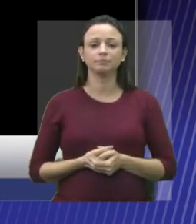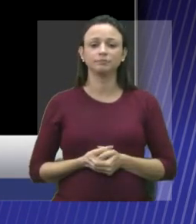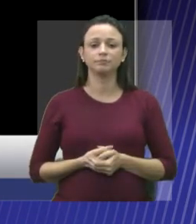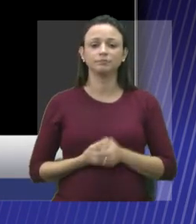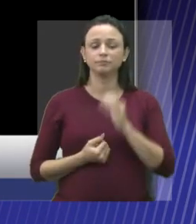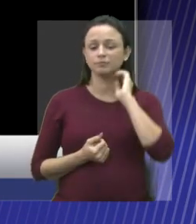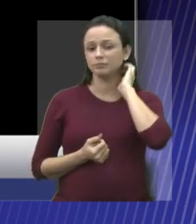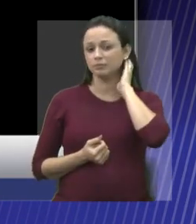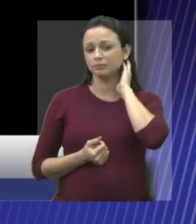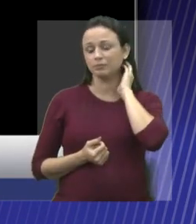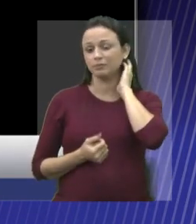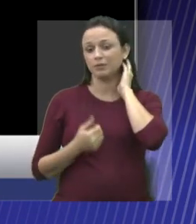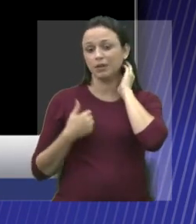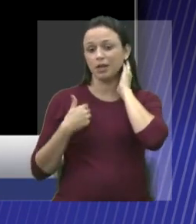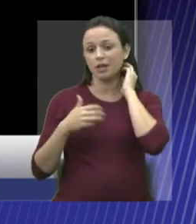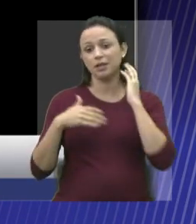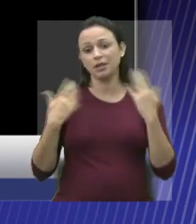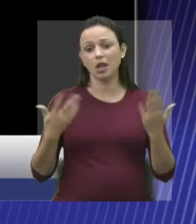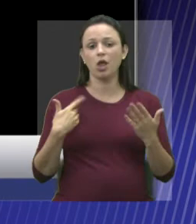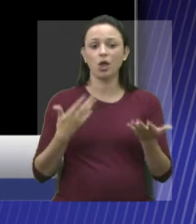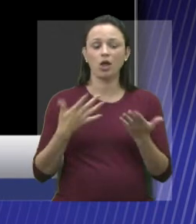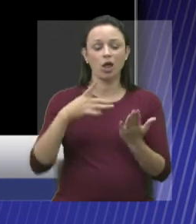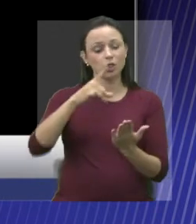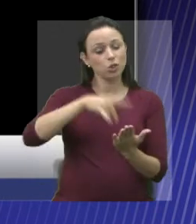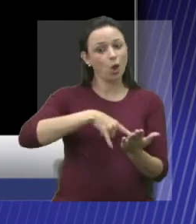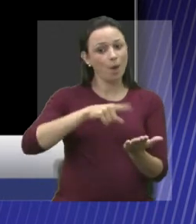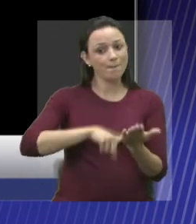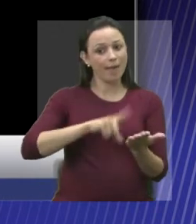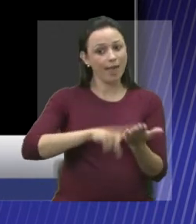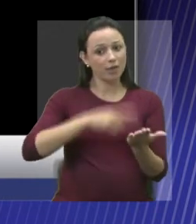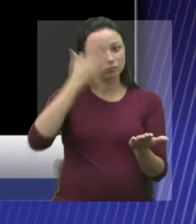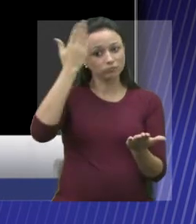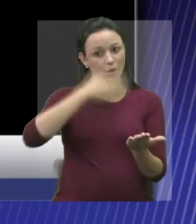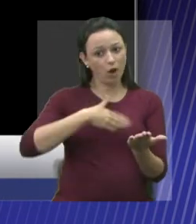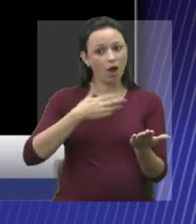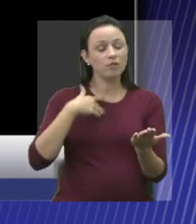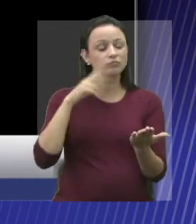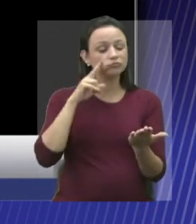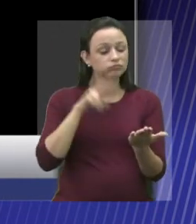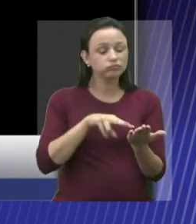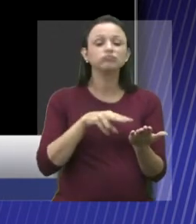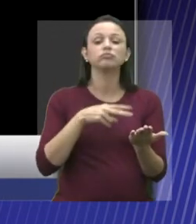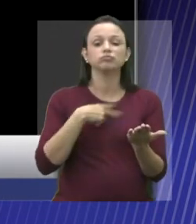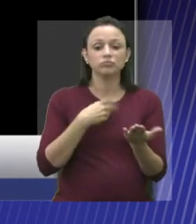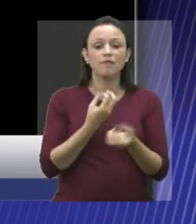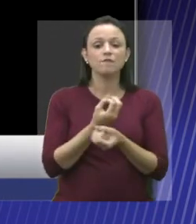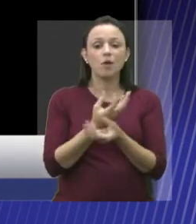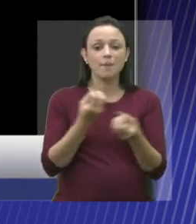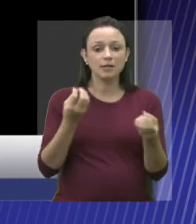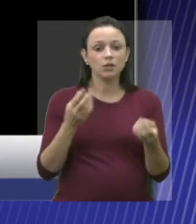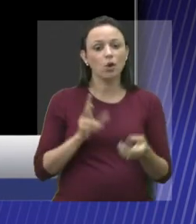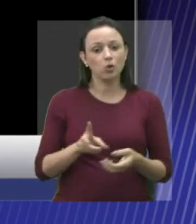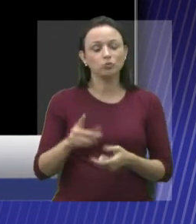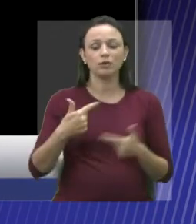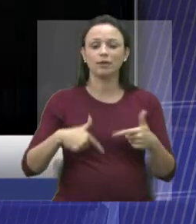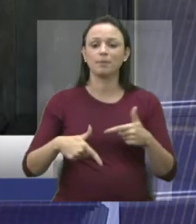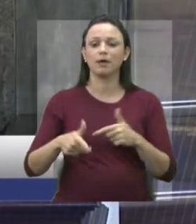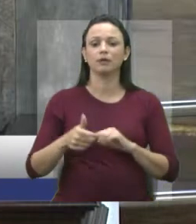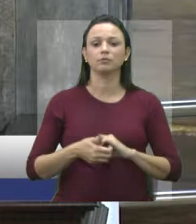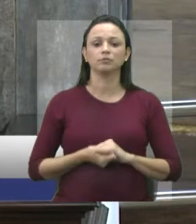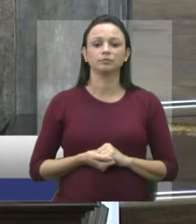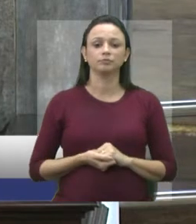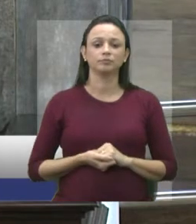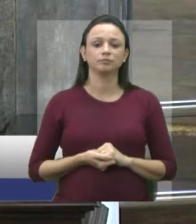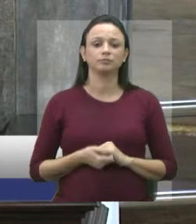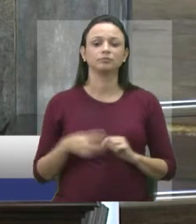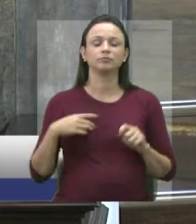eu quero, via documento, tirar essas informações aí para estar dando procedimento nesse trabalho. Eu fiz